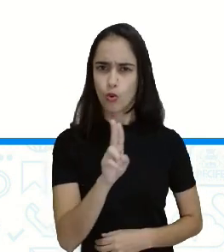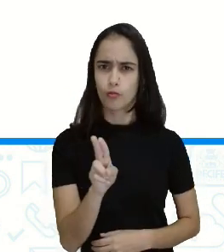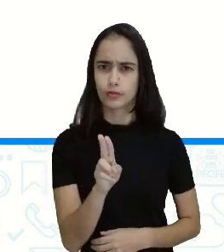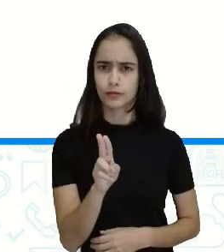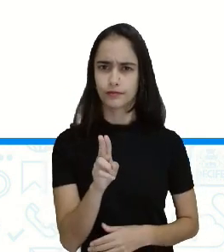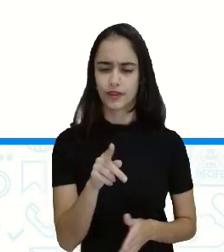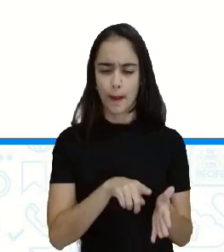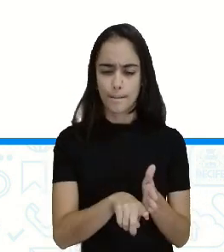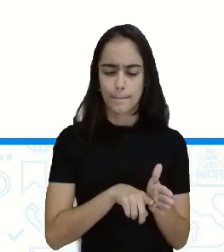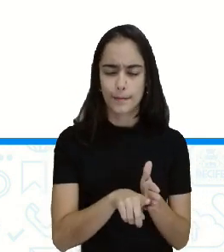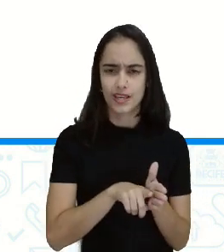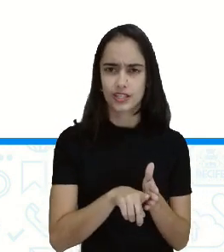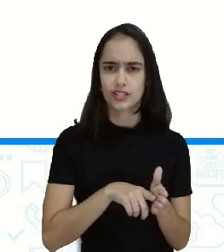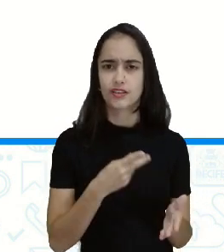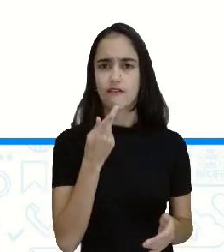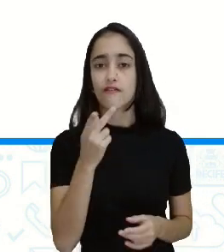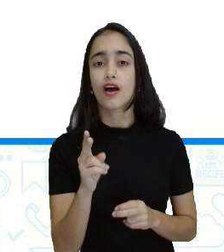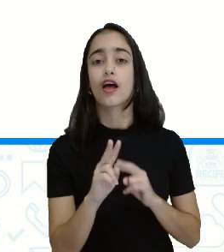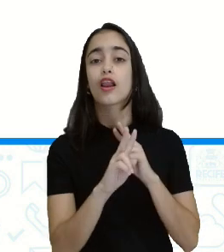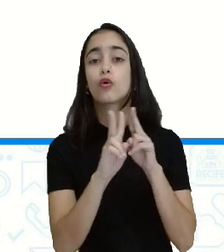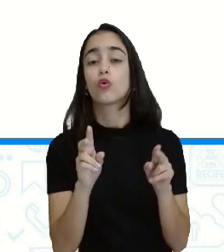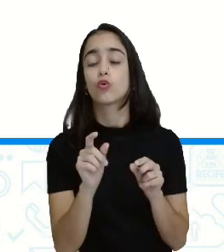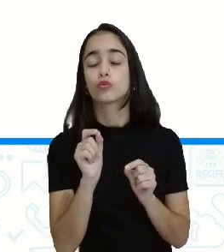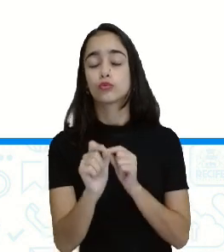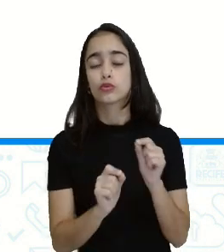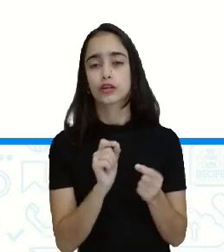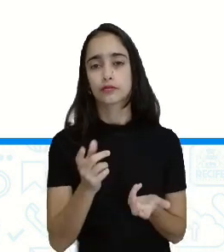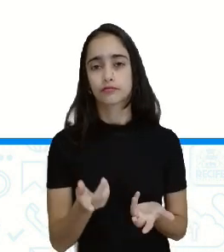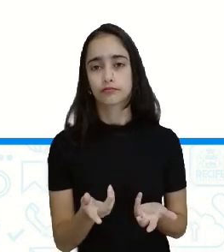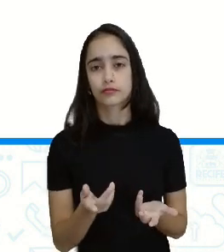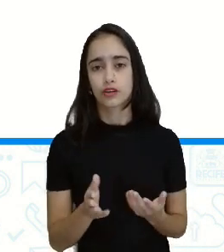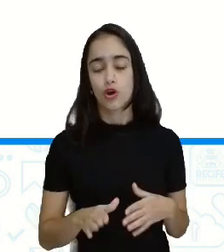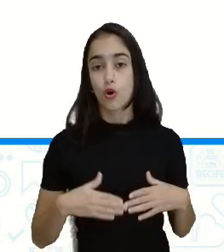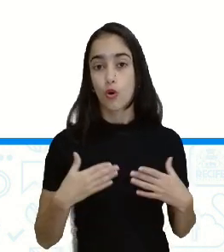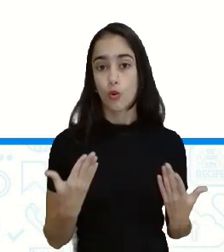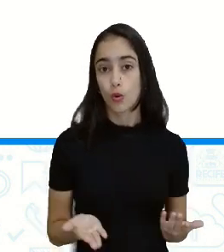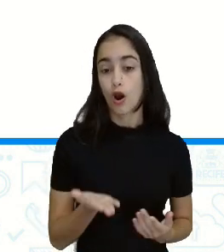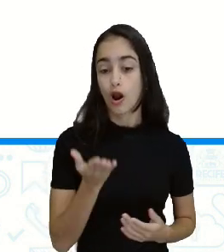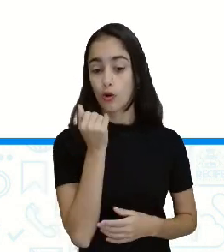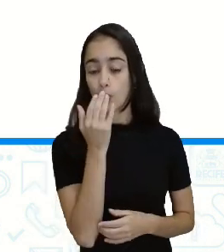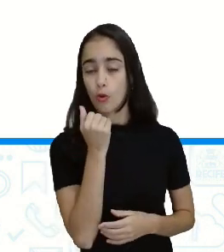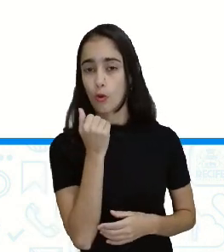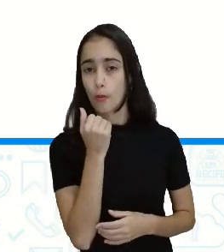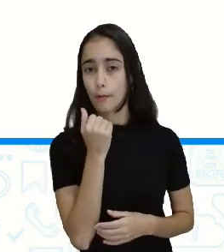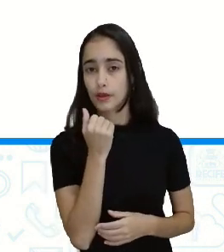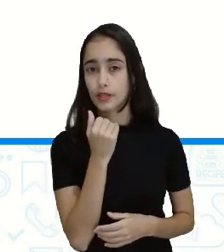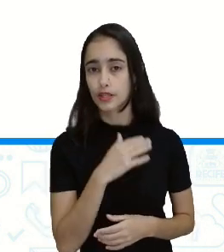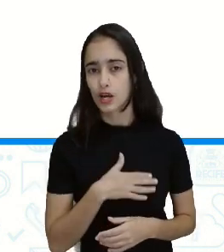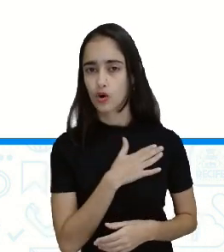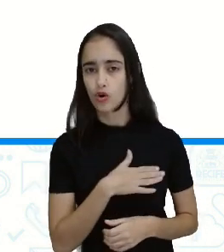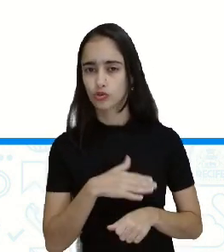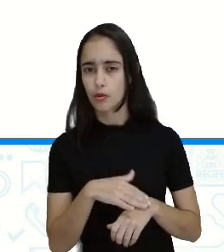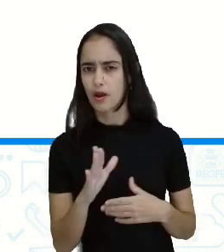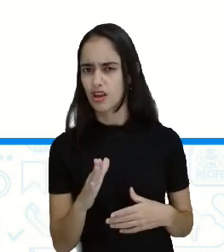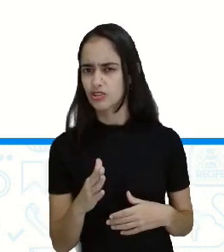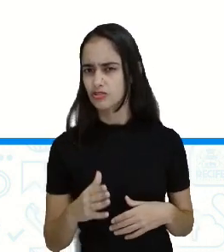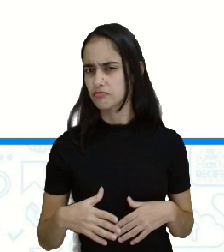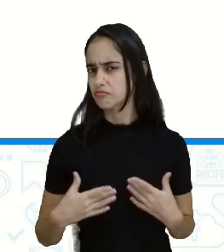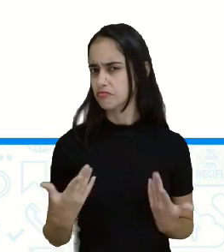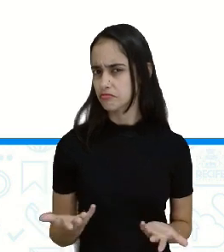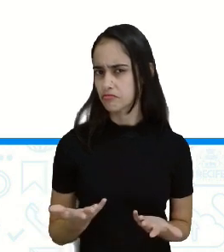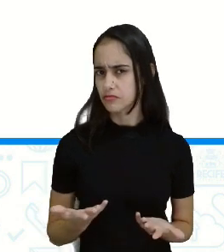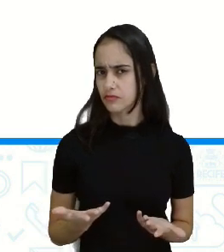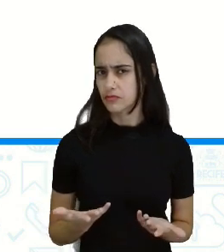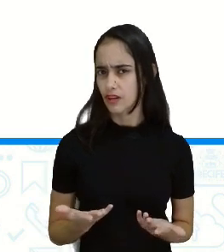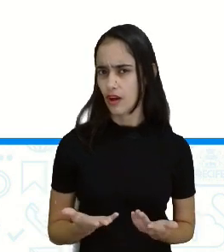pesquisa, por acaso, fala sobre qual o alimento preferido do estudante? Fala sobre qual o